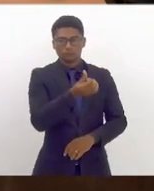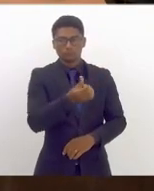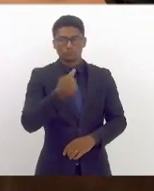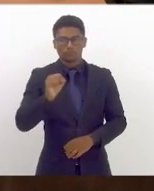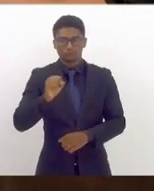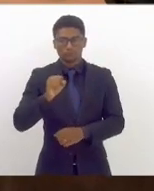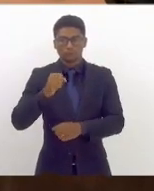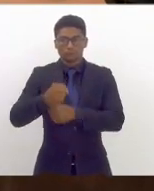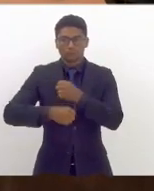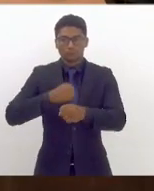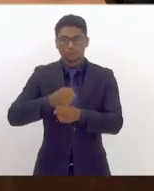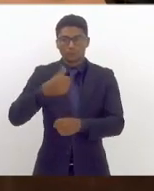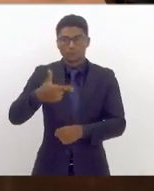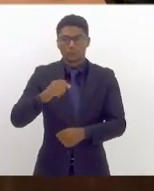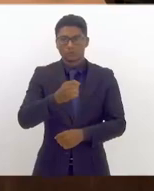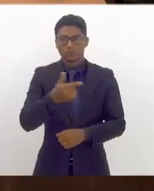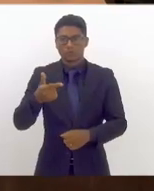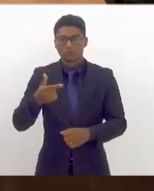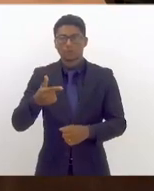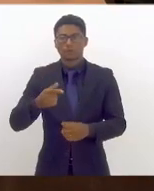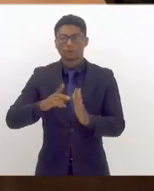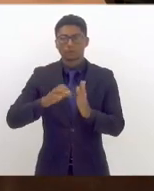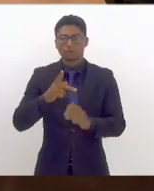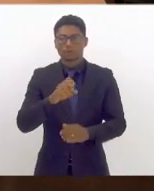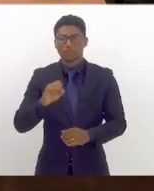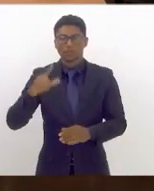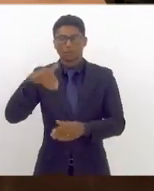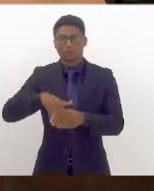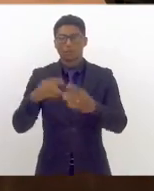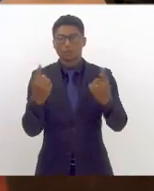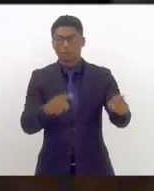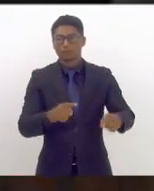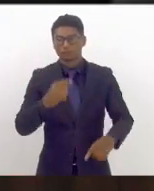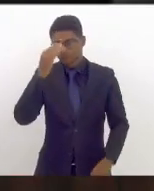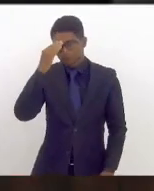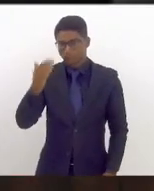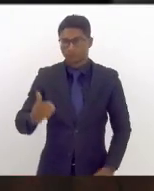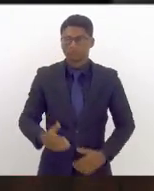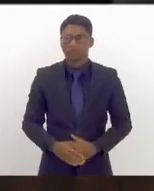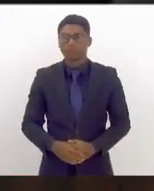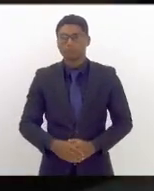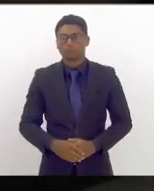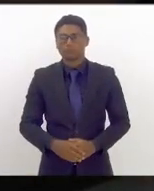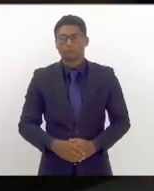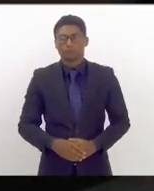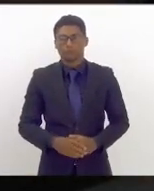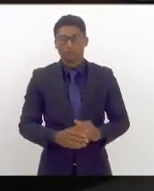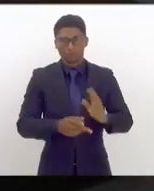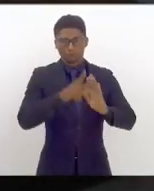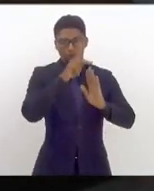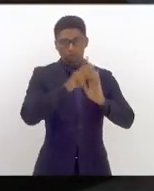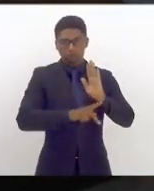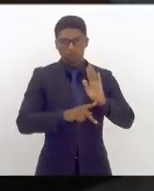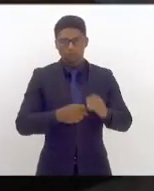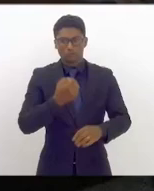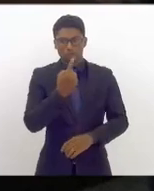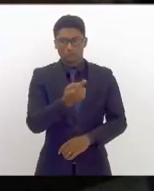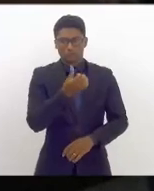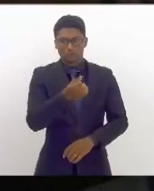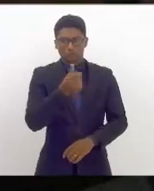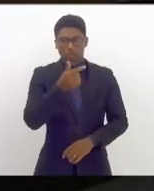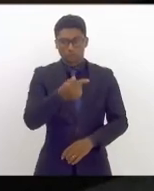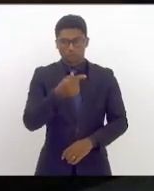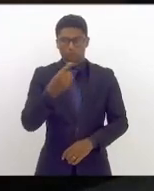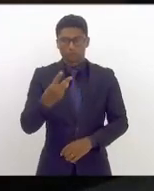de 2022 voto contrário da bancada do pessoal Muito obrigado Deputado Valdete projeto de resolução 1673